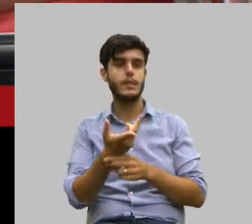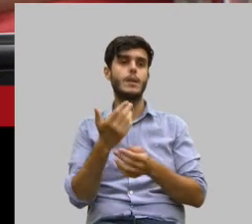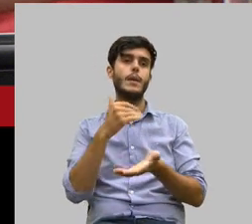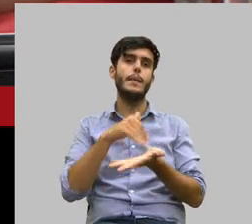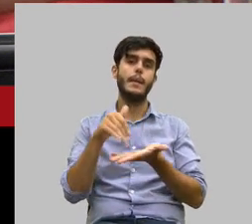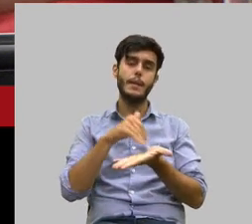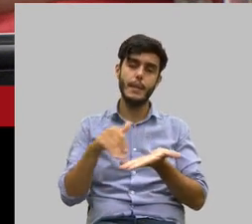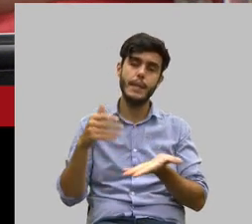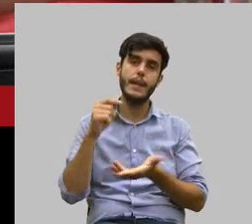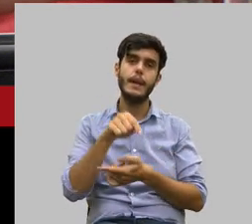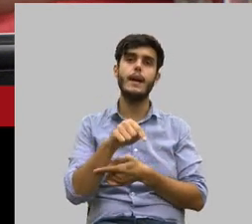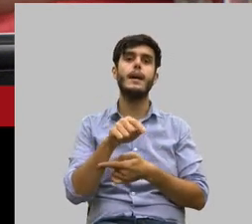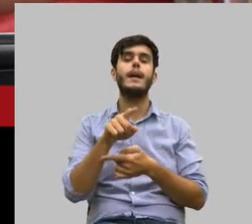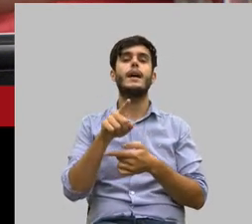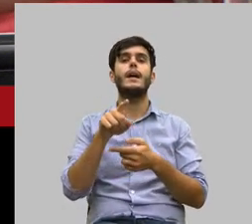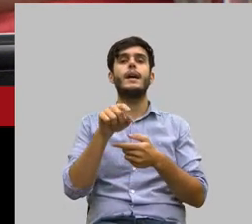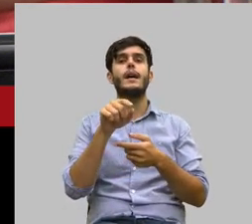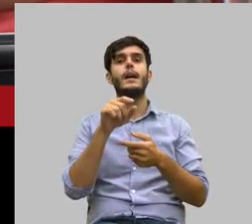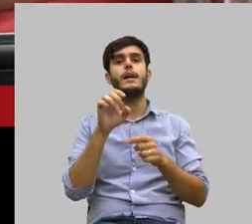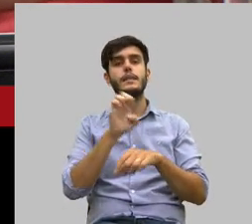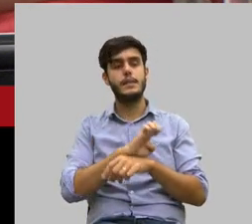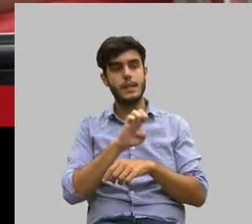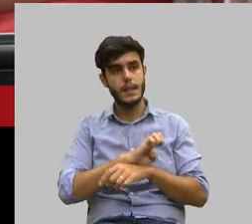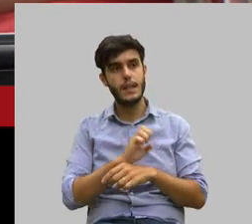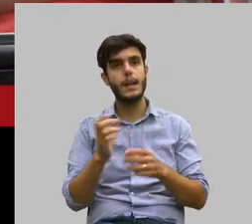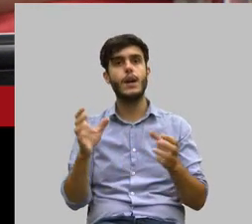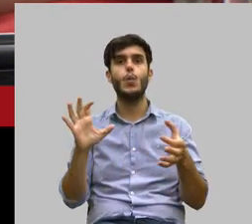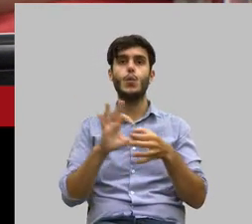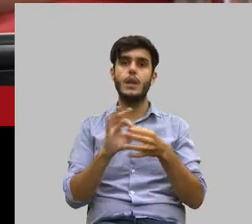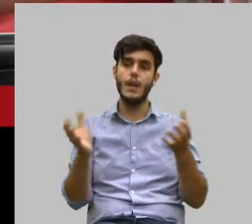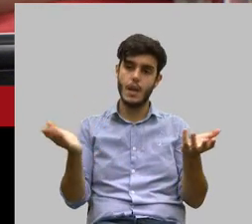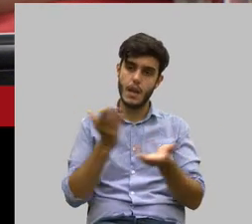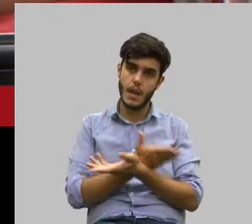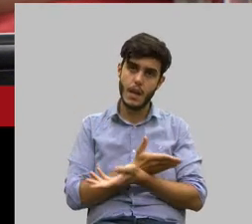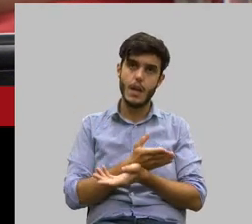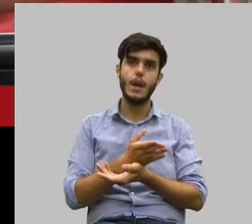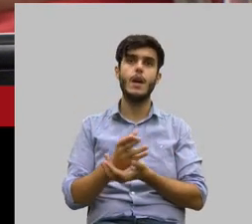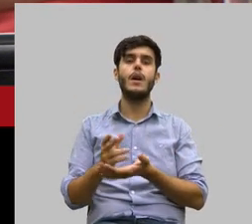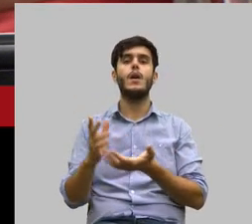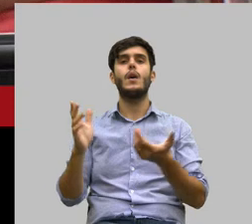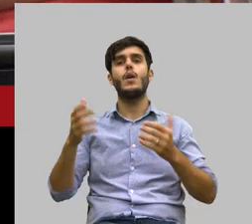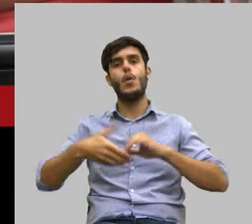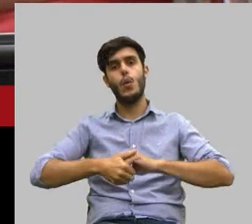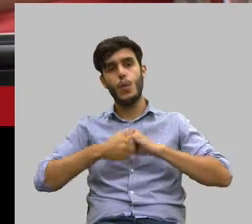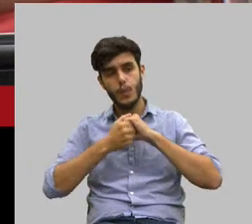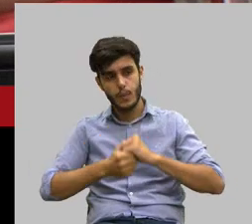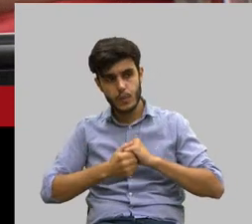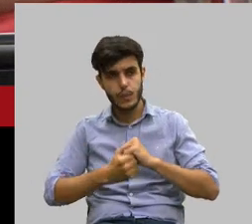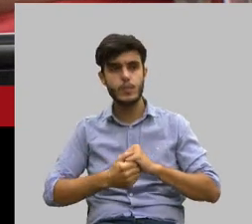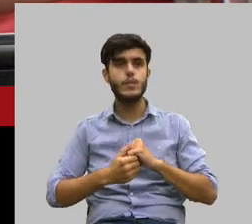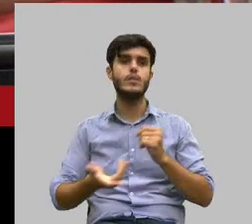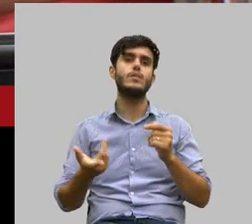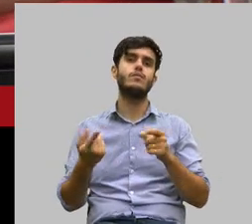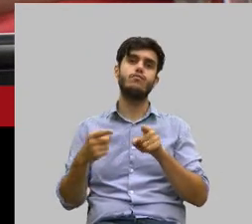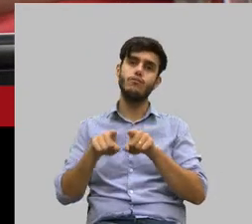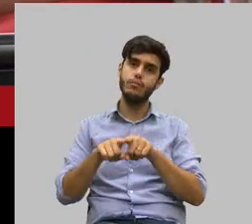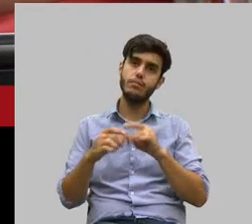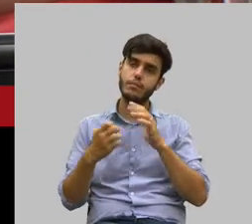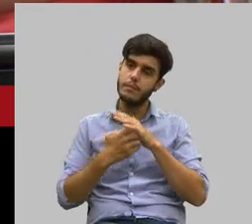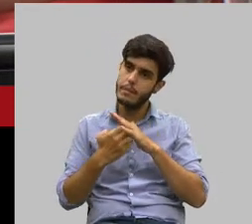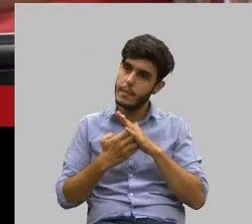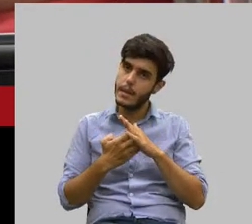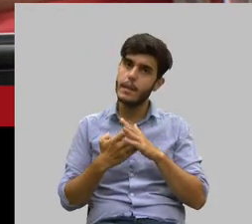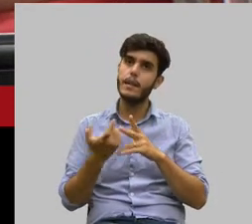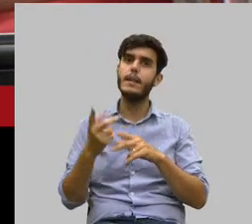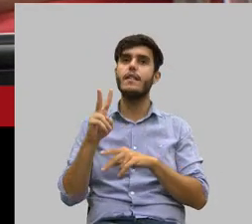federais transferências da União convênios acordos eh acordos de